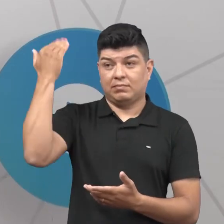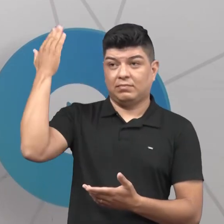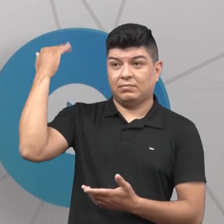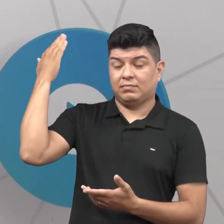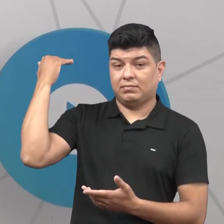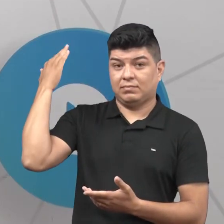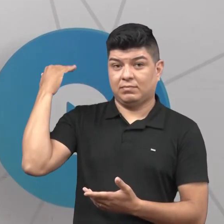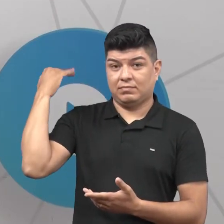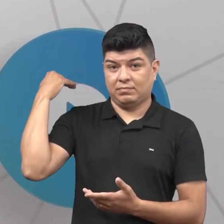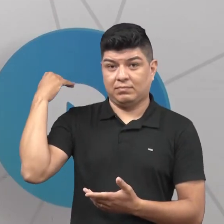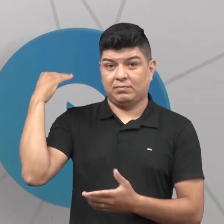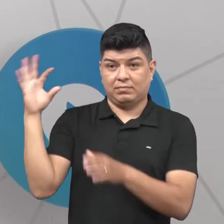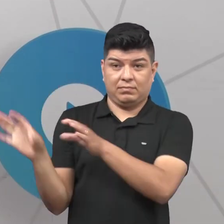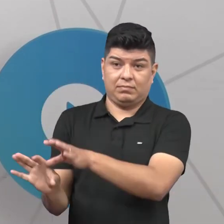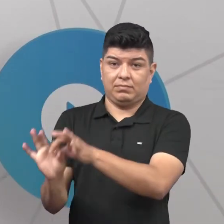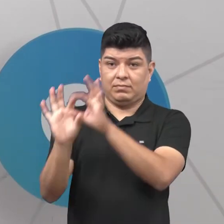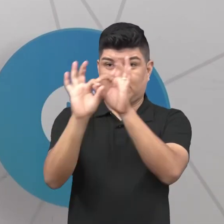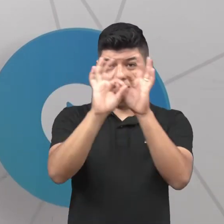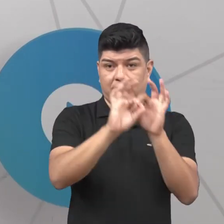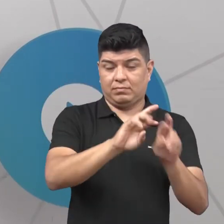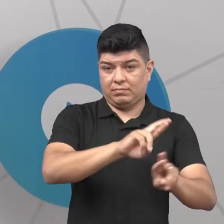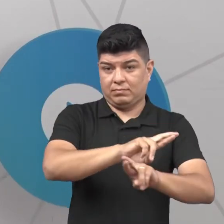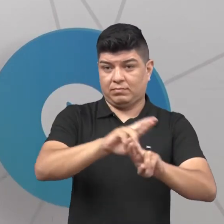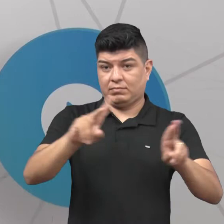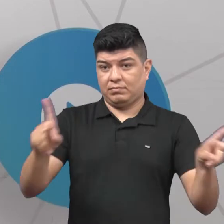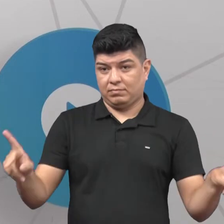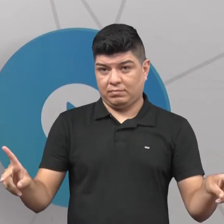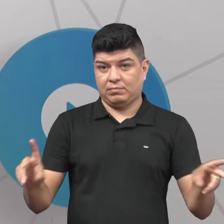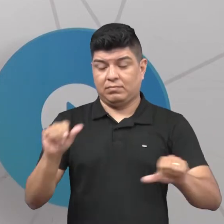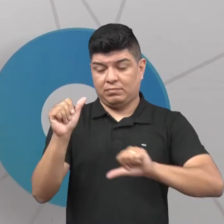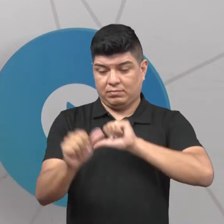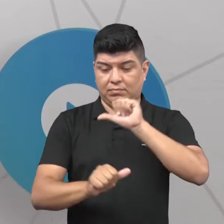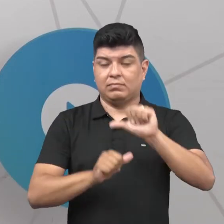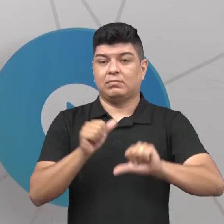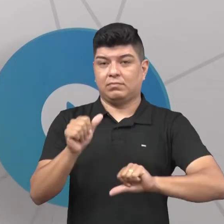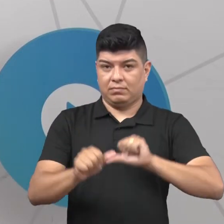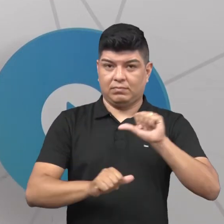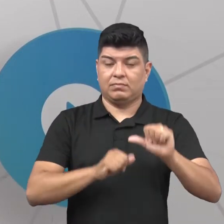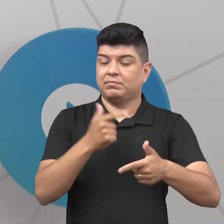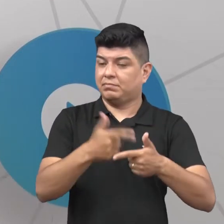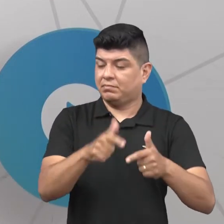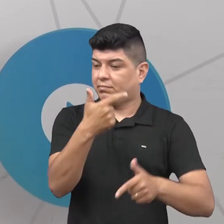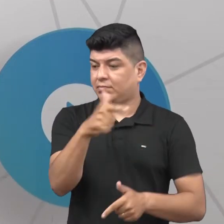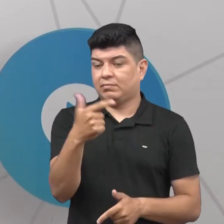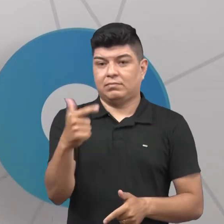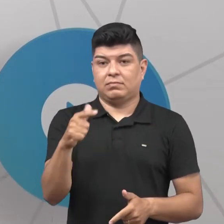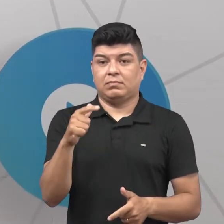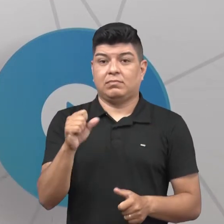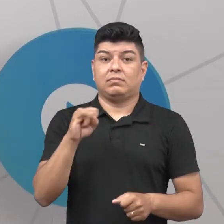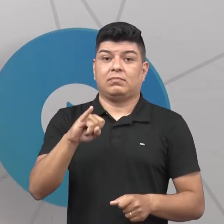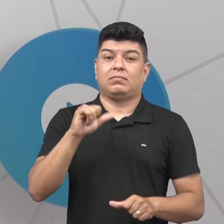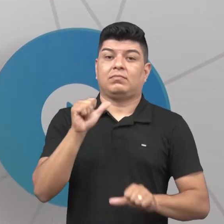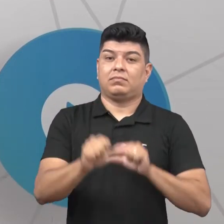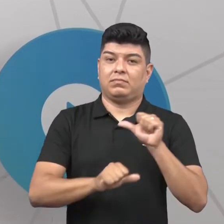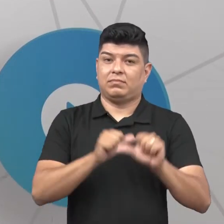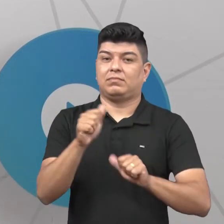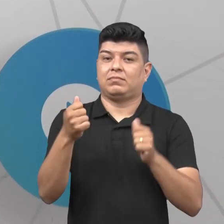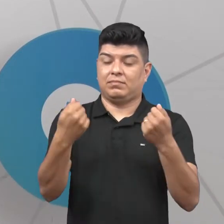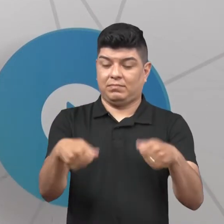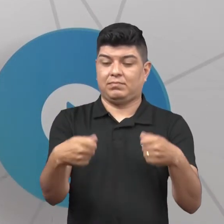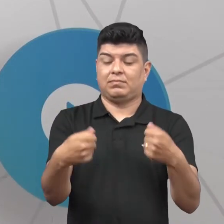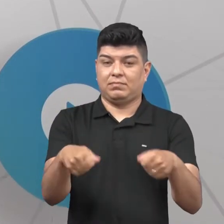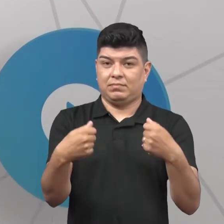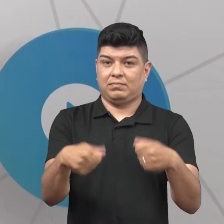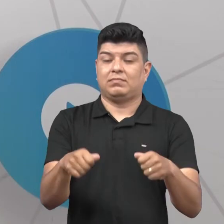em contextos diferentes, podem transformar-se em problemas. Se a situação se modificou, nós precisamos dar um